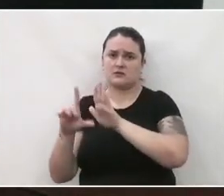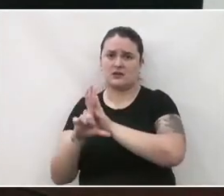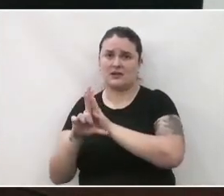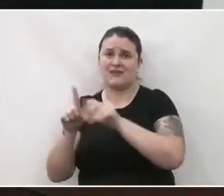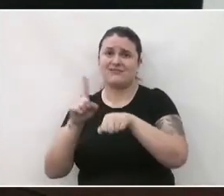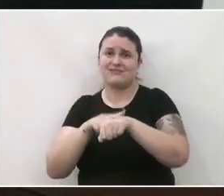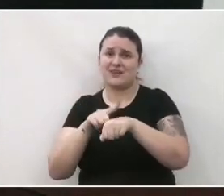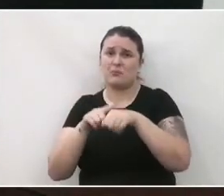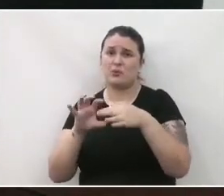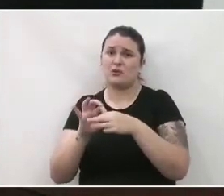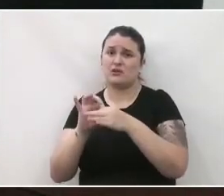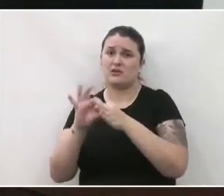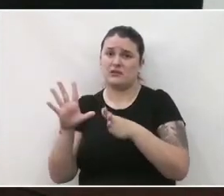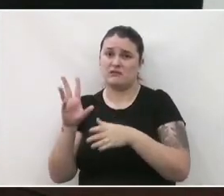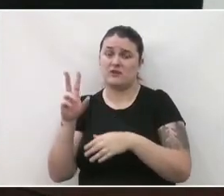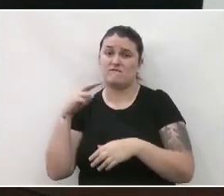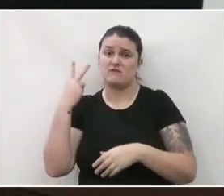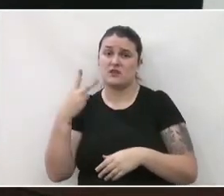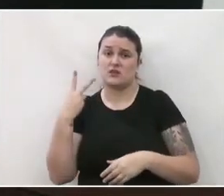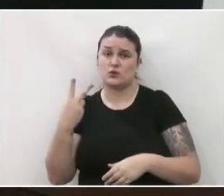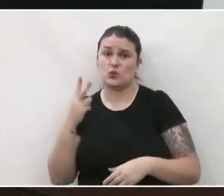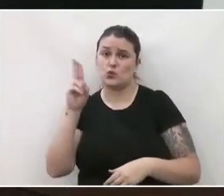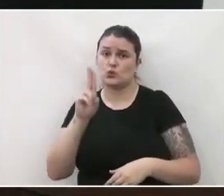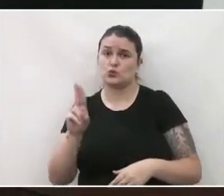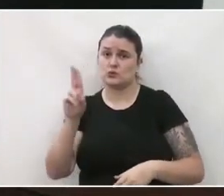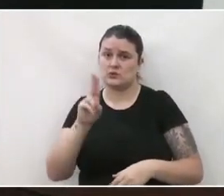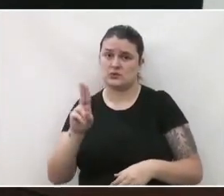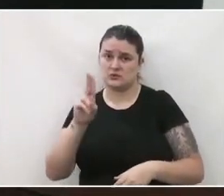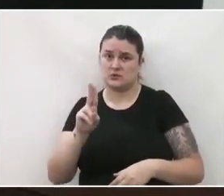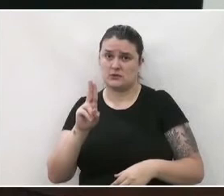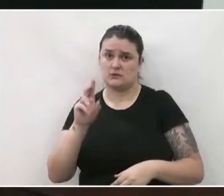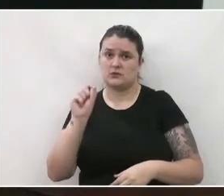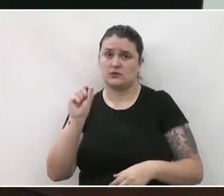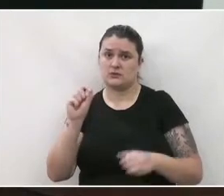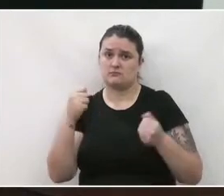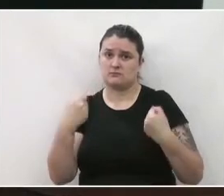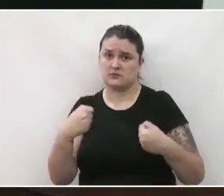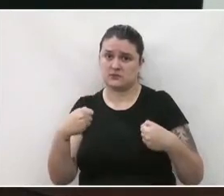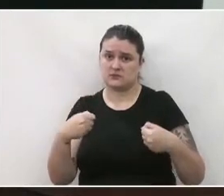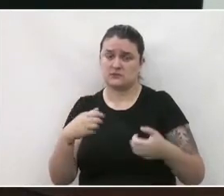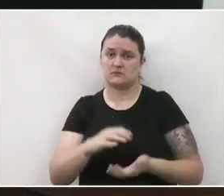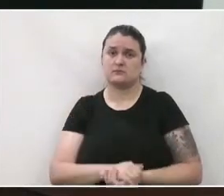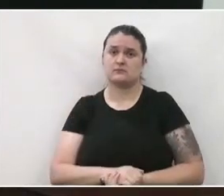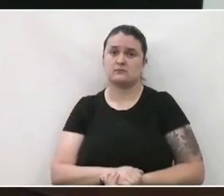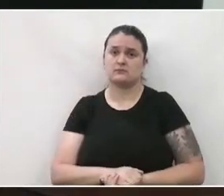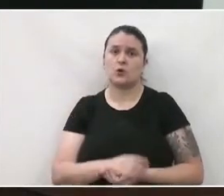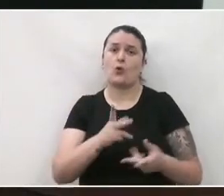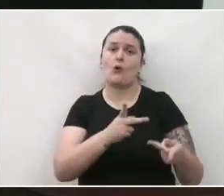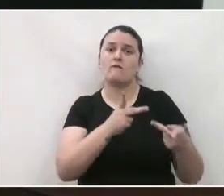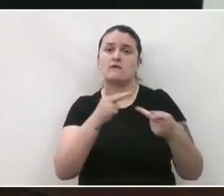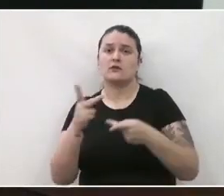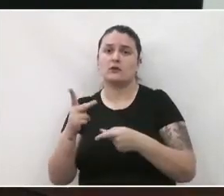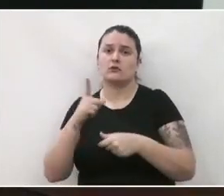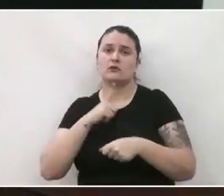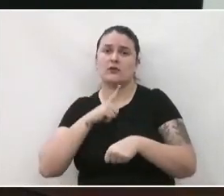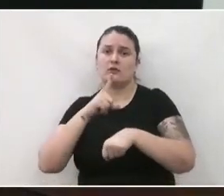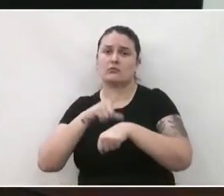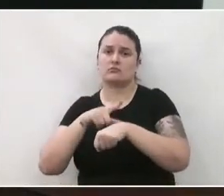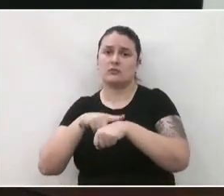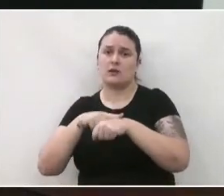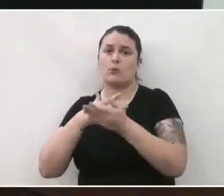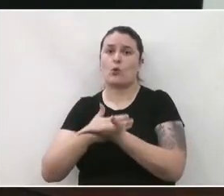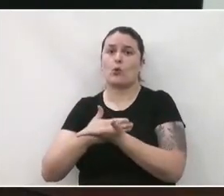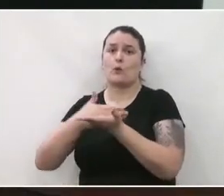palavra livre para os nobres vereadores pontuarem o que for necessário, tá ok? Os convidados têm o tempo deles